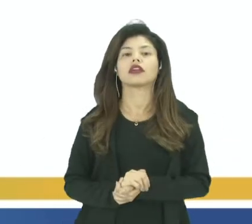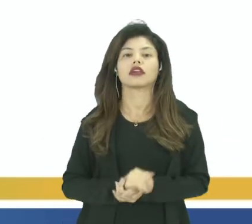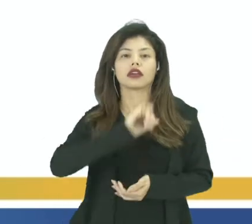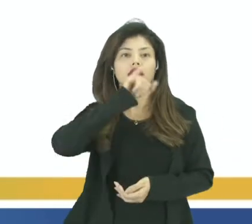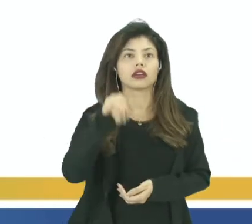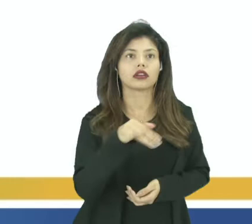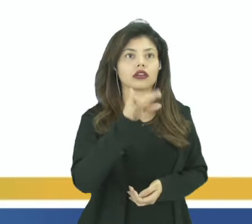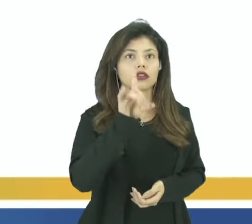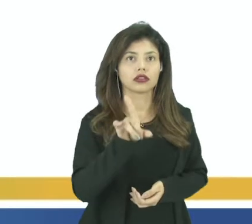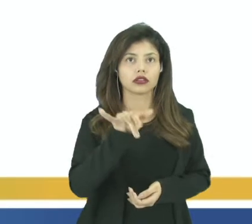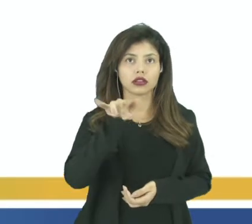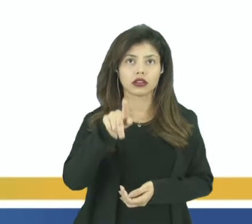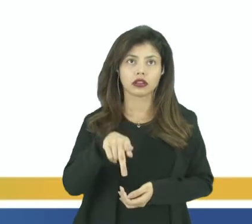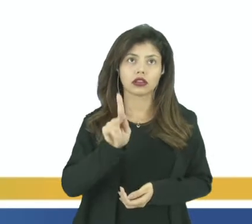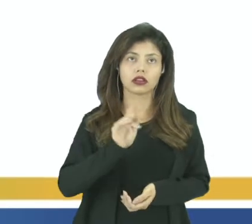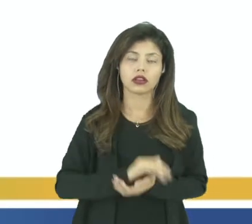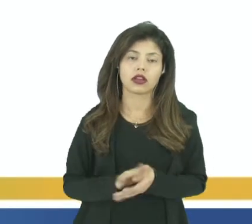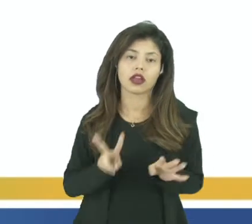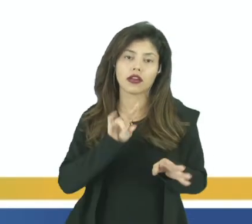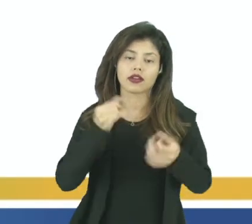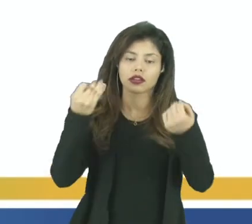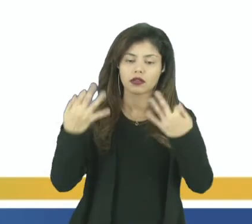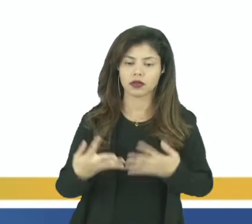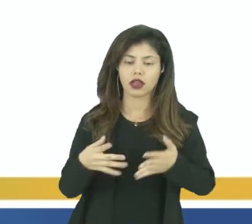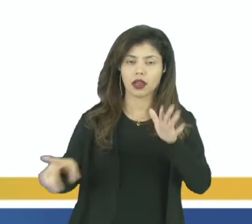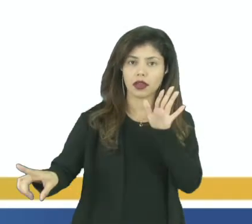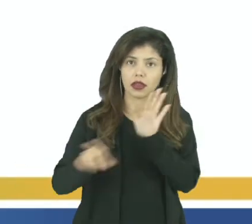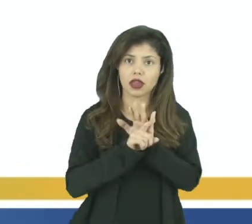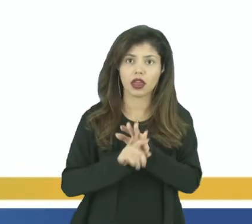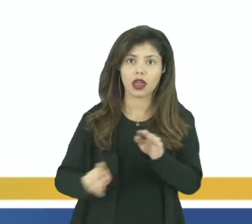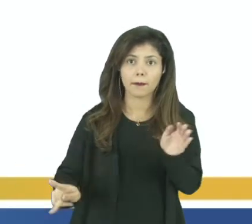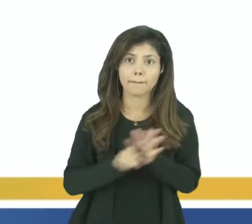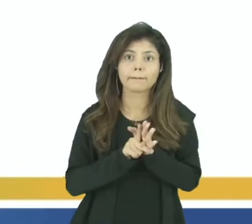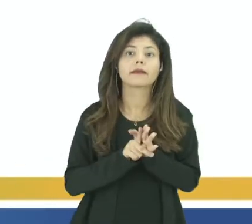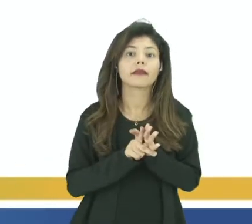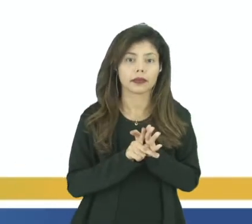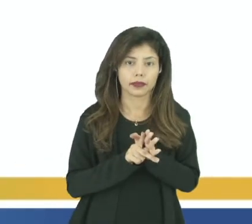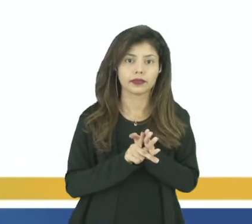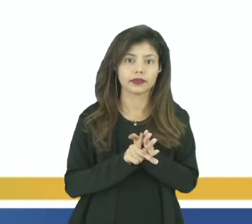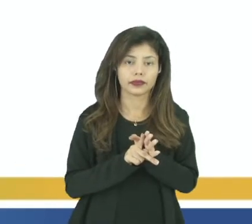Locke vai dizer que é legítimo